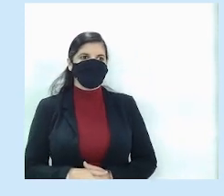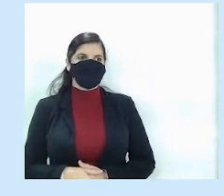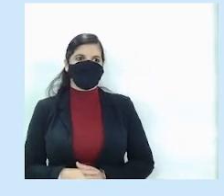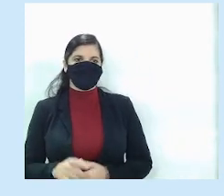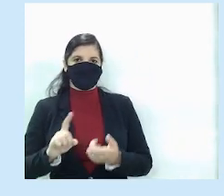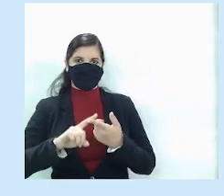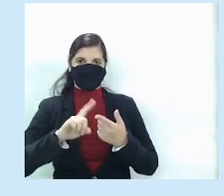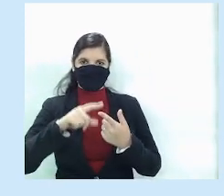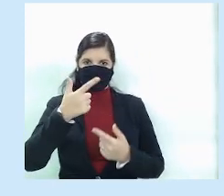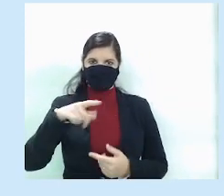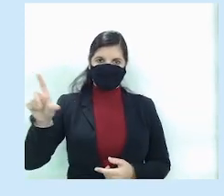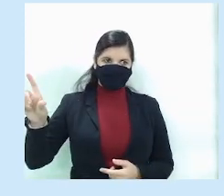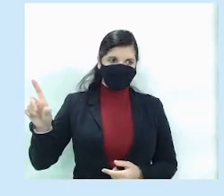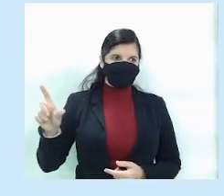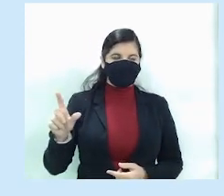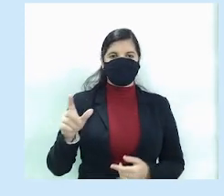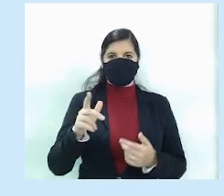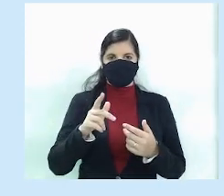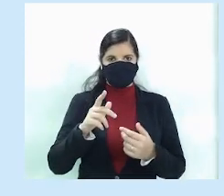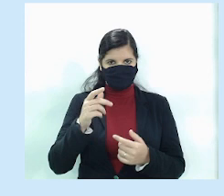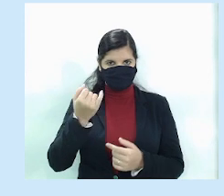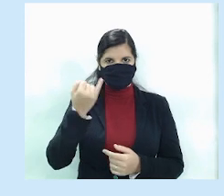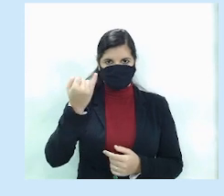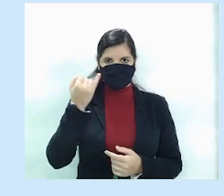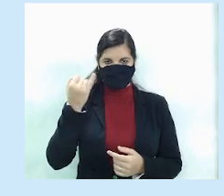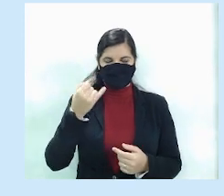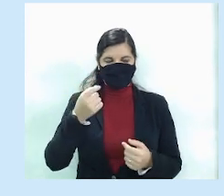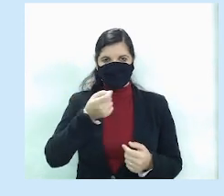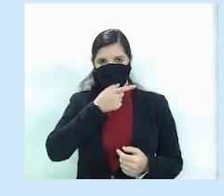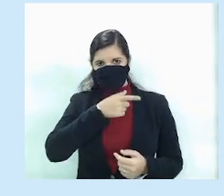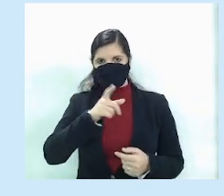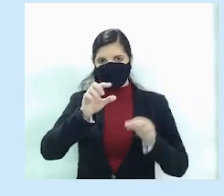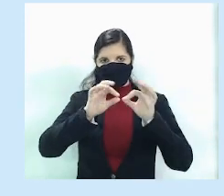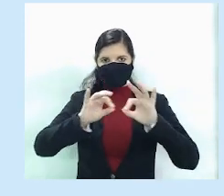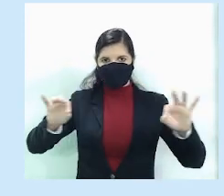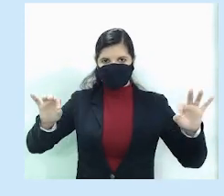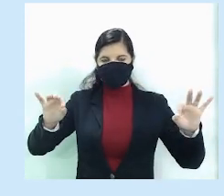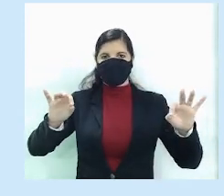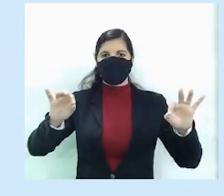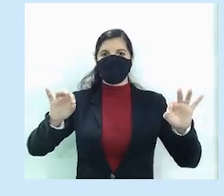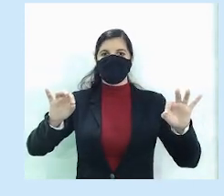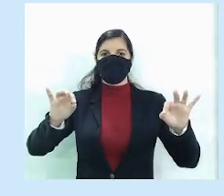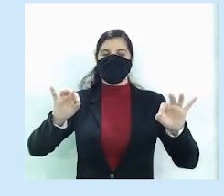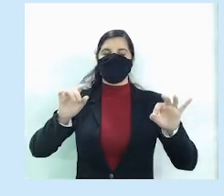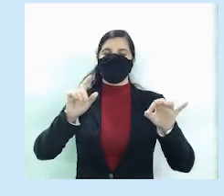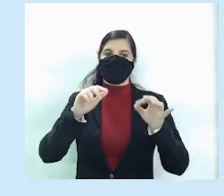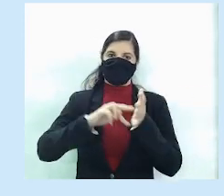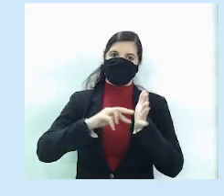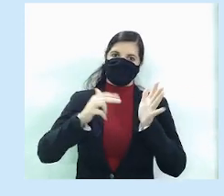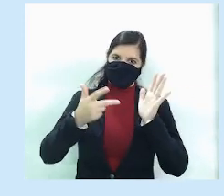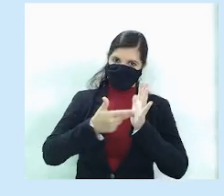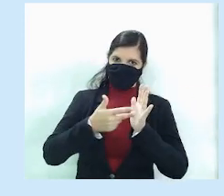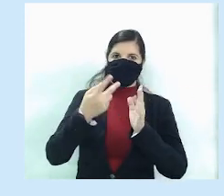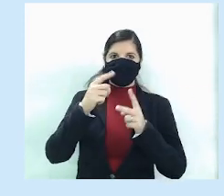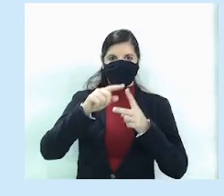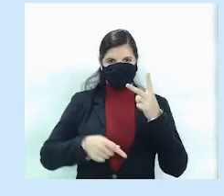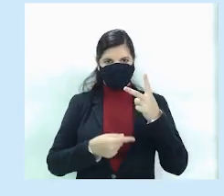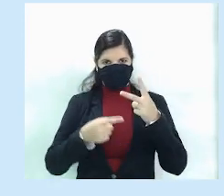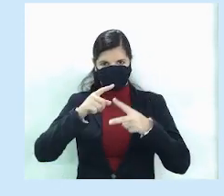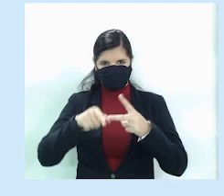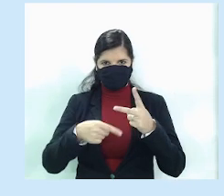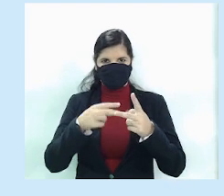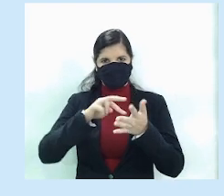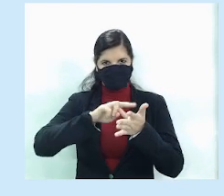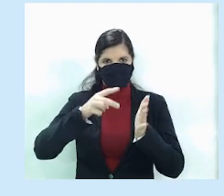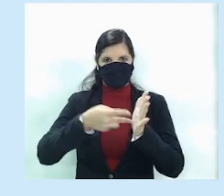também um outro elemento aí que envolve o humor são as frases ambíguas. Vocês já sabem o que é ambiguidade,